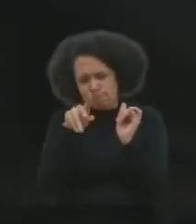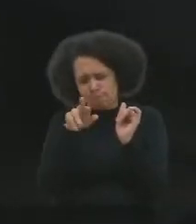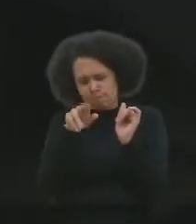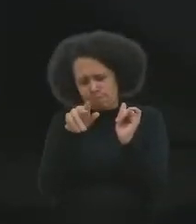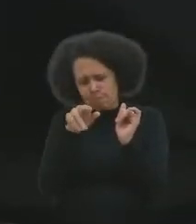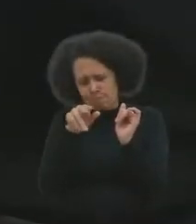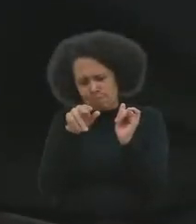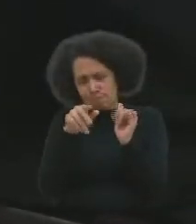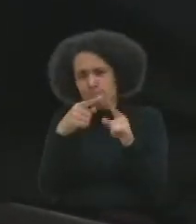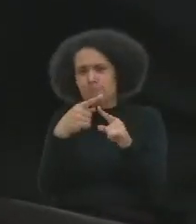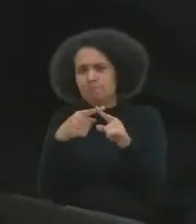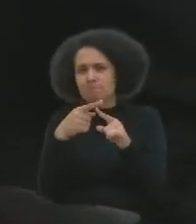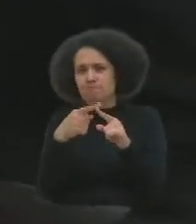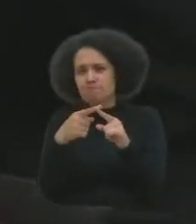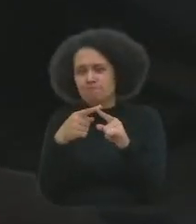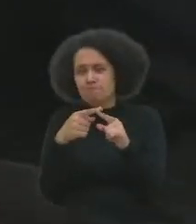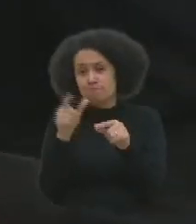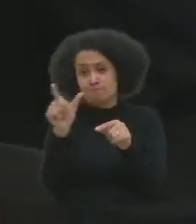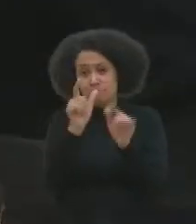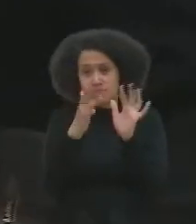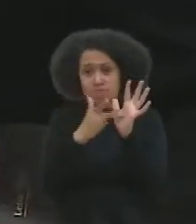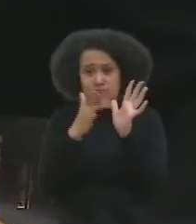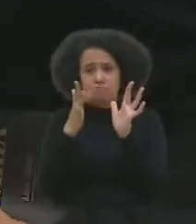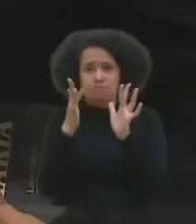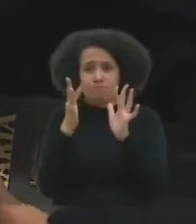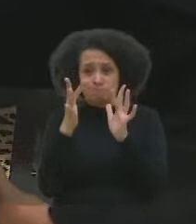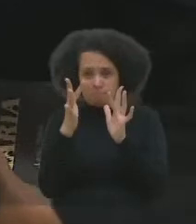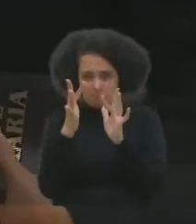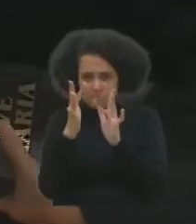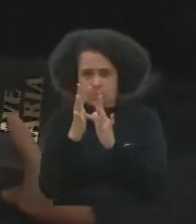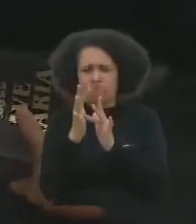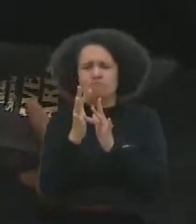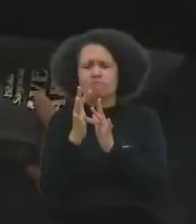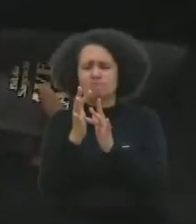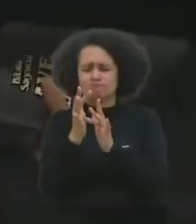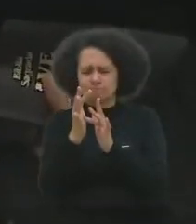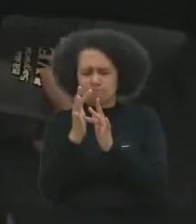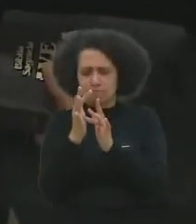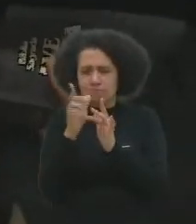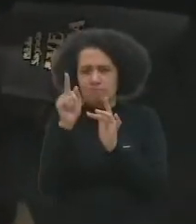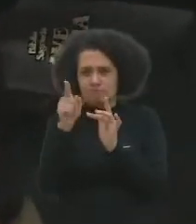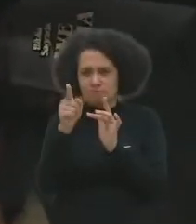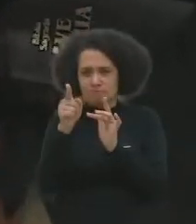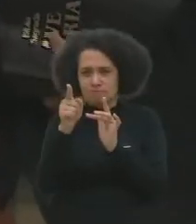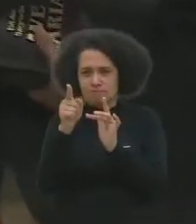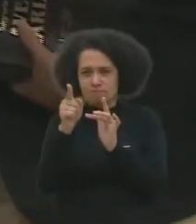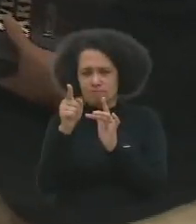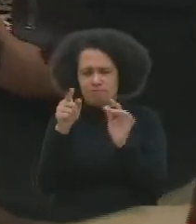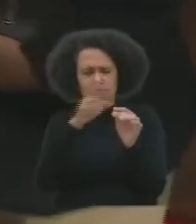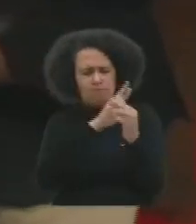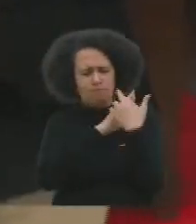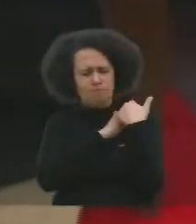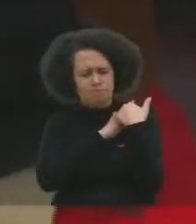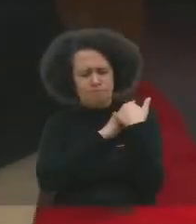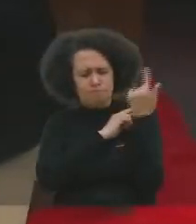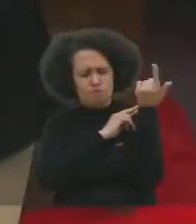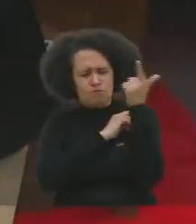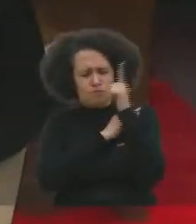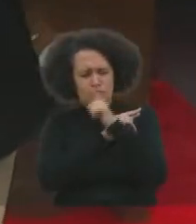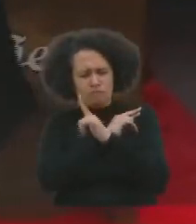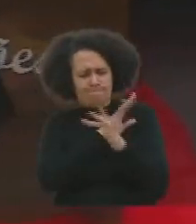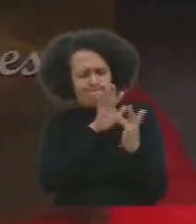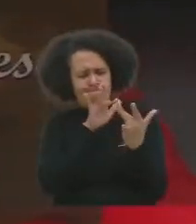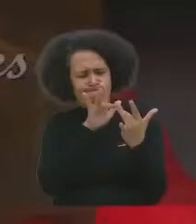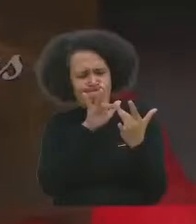que a palavra de Jesus que sairá da boca será ministrada por eles agora, alcance tantos